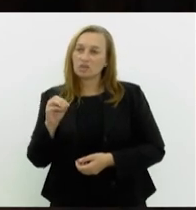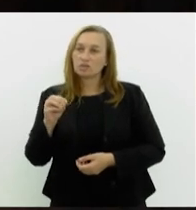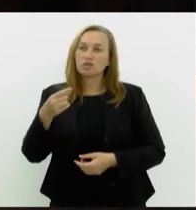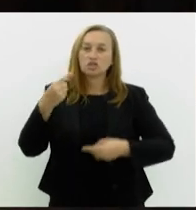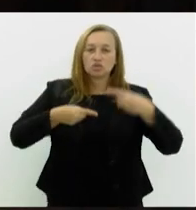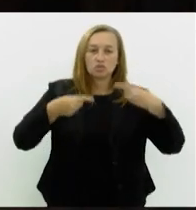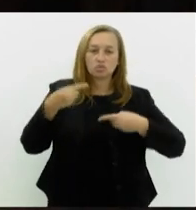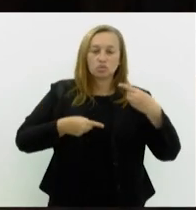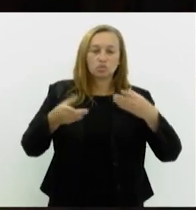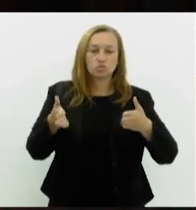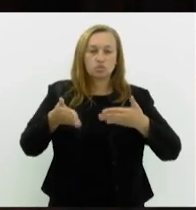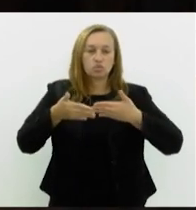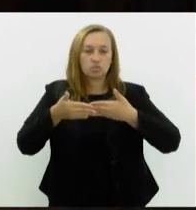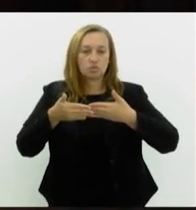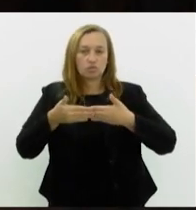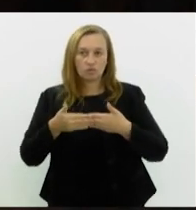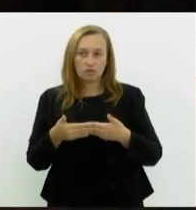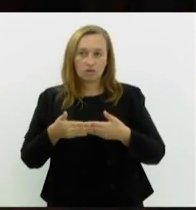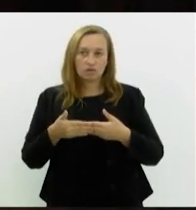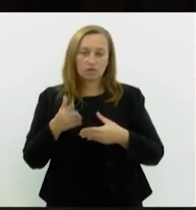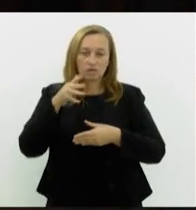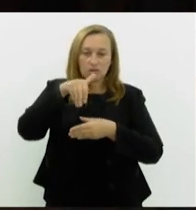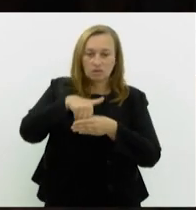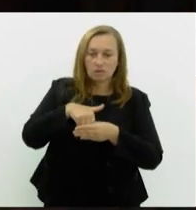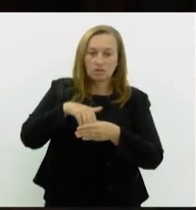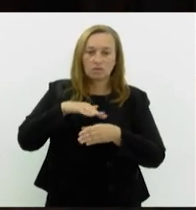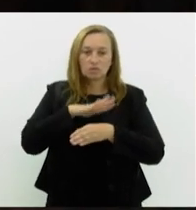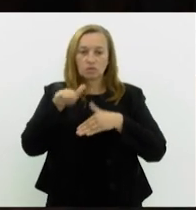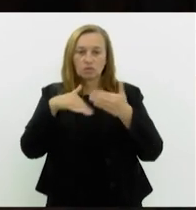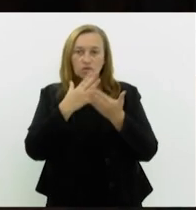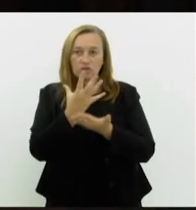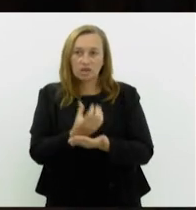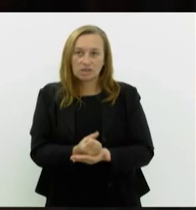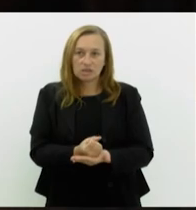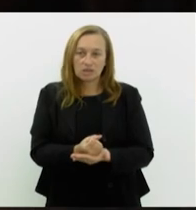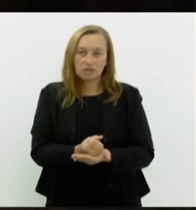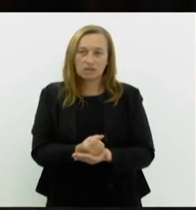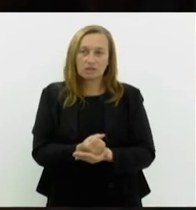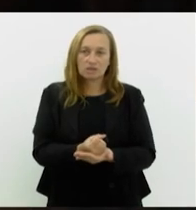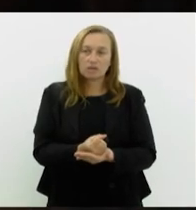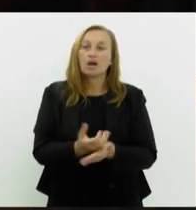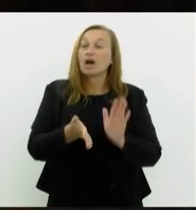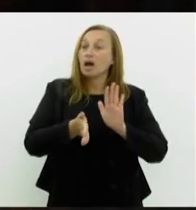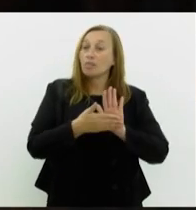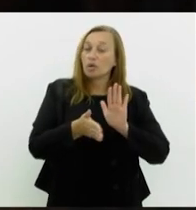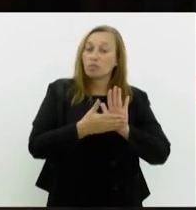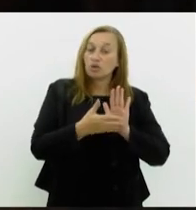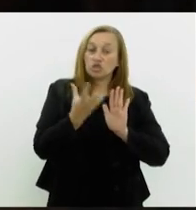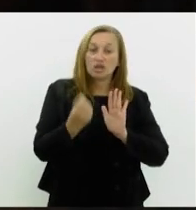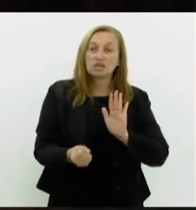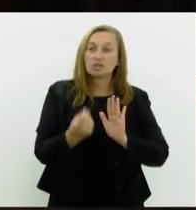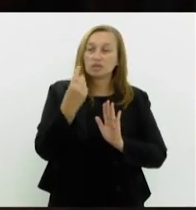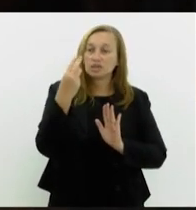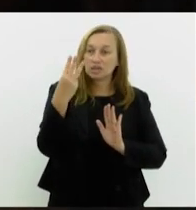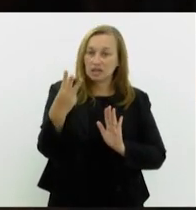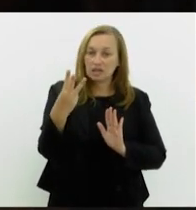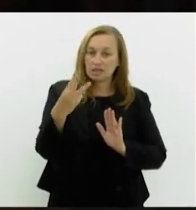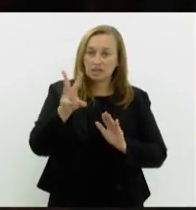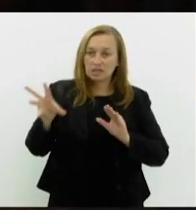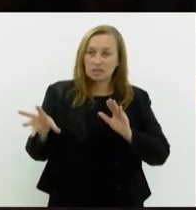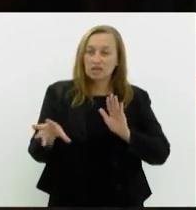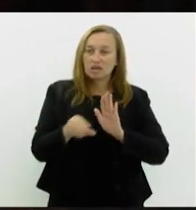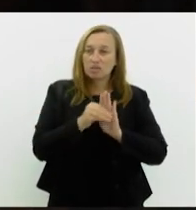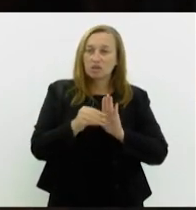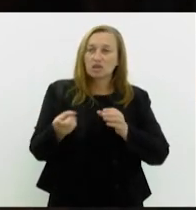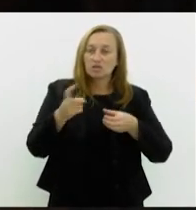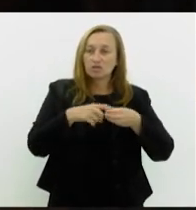discussão, não havendo quem queira discutir, em votação. A presente proposta recebeu 3 emendas e volta